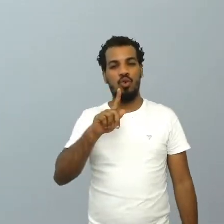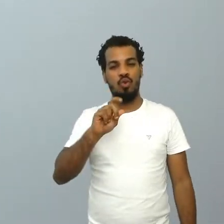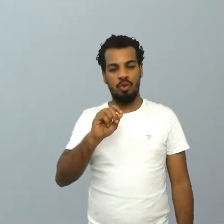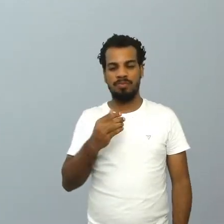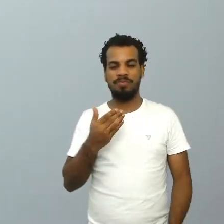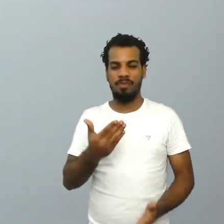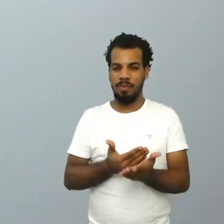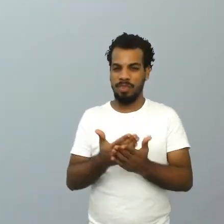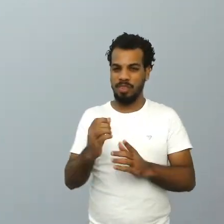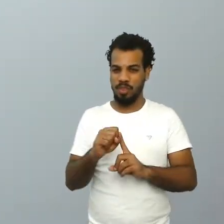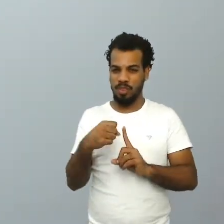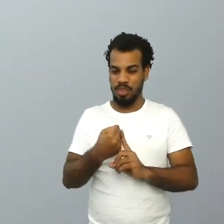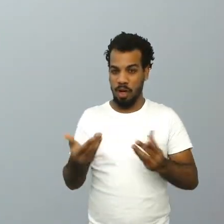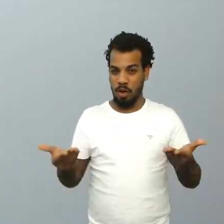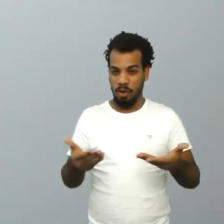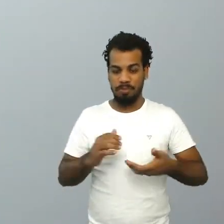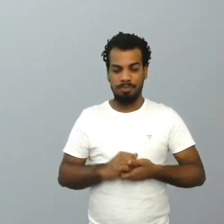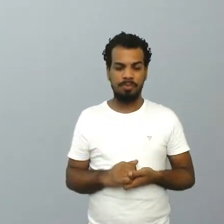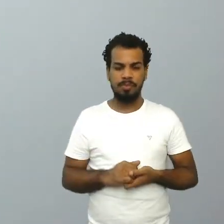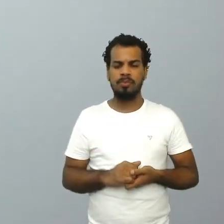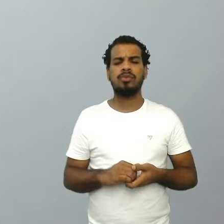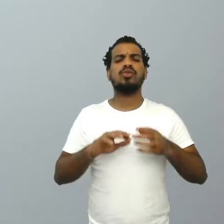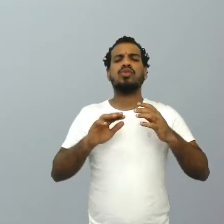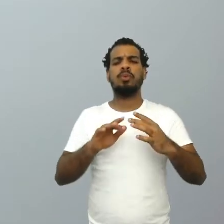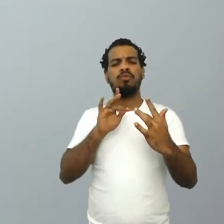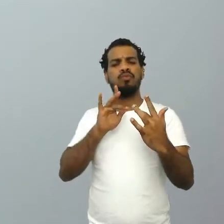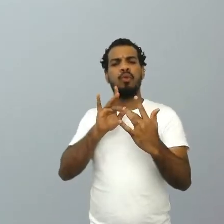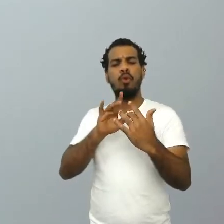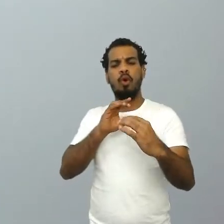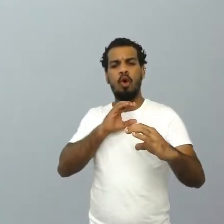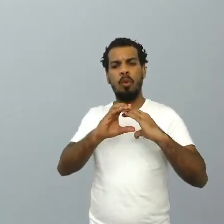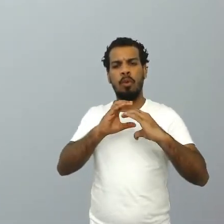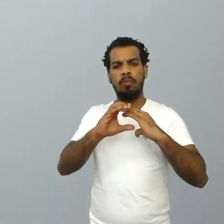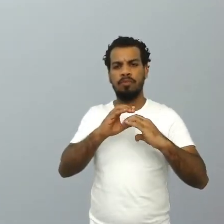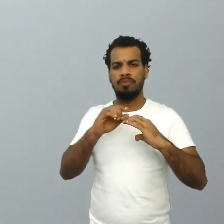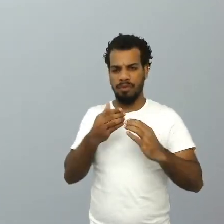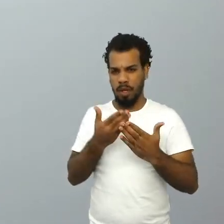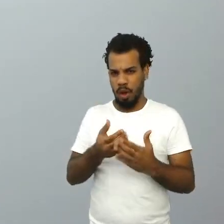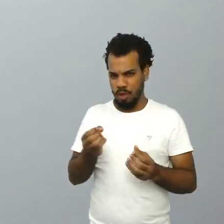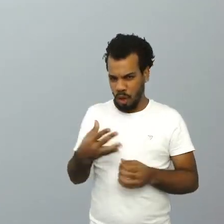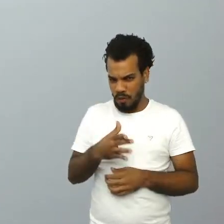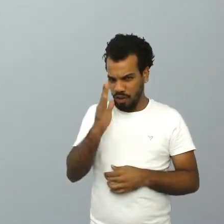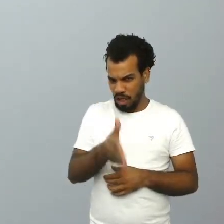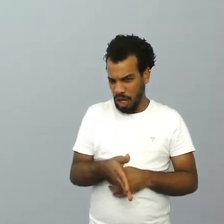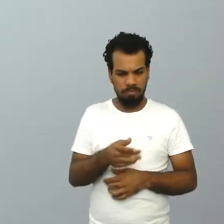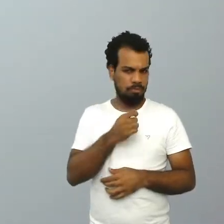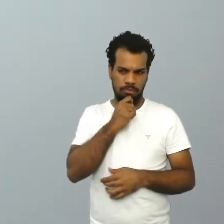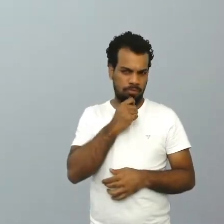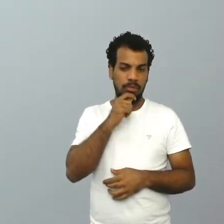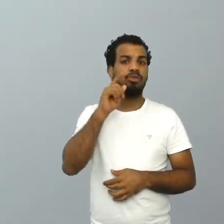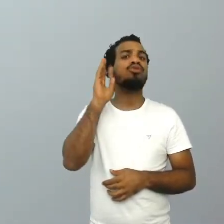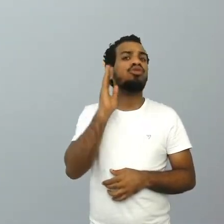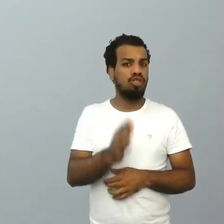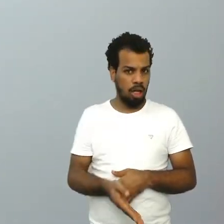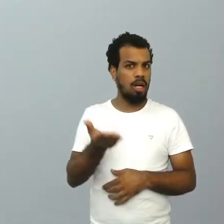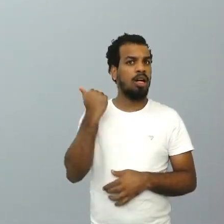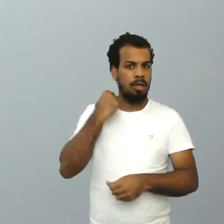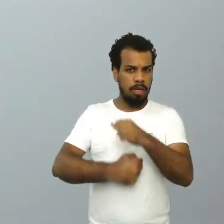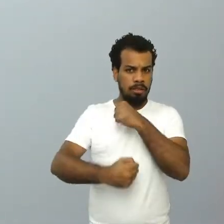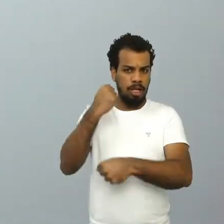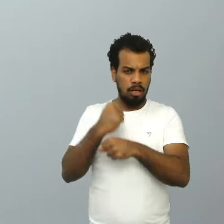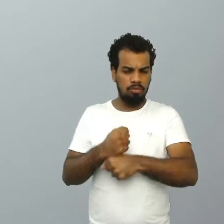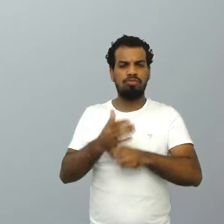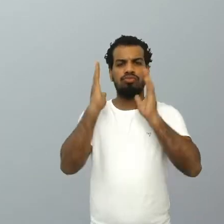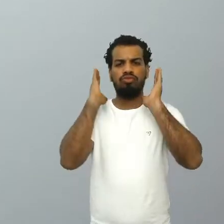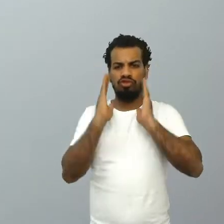lá! Falando sobre meios de comunicação, não é uma aula nova, nós já vimos trabalhando sobre isso desde o ano passado. Em aulas